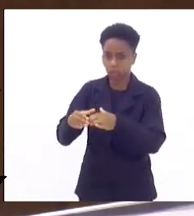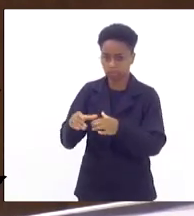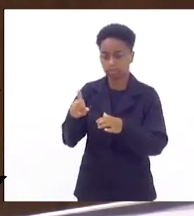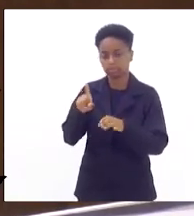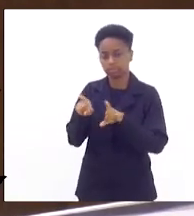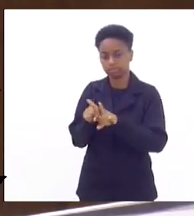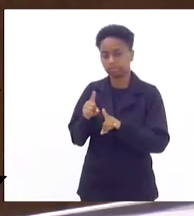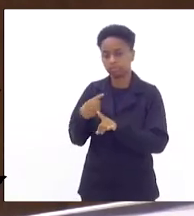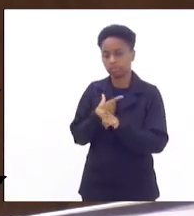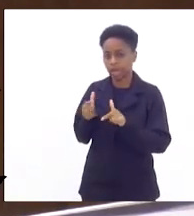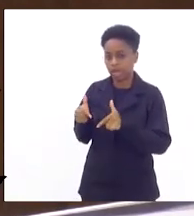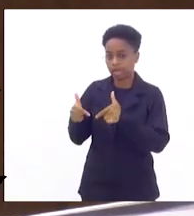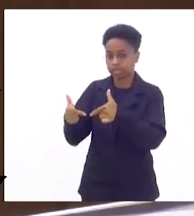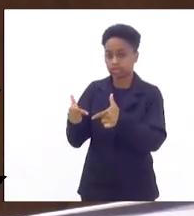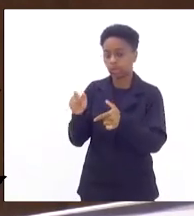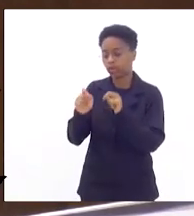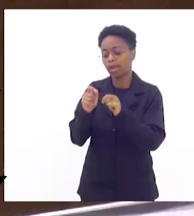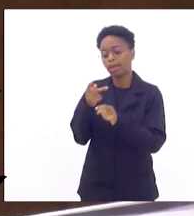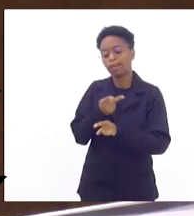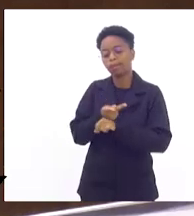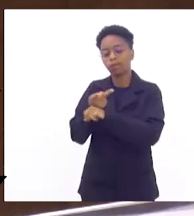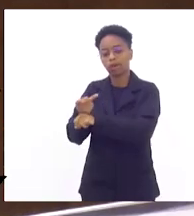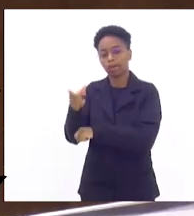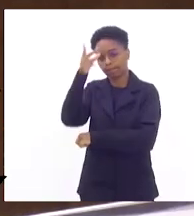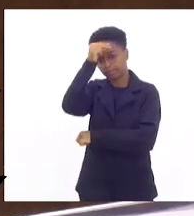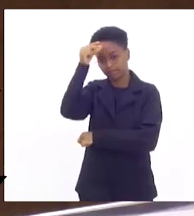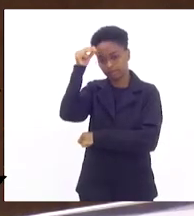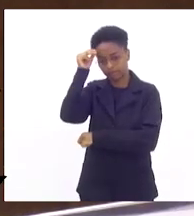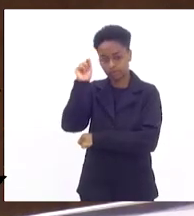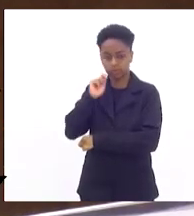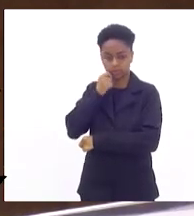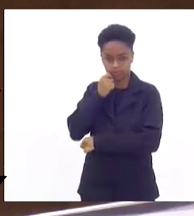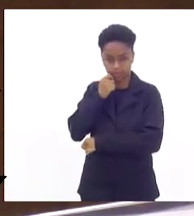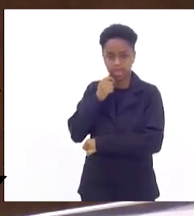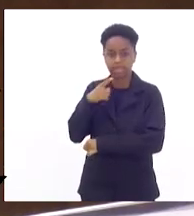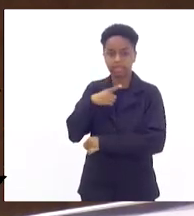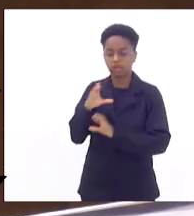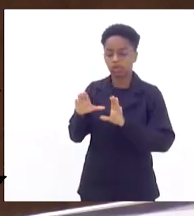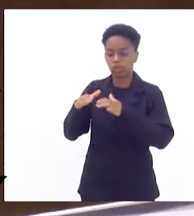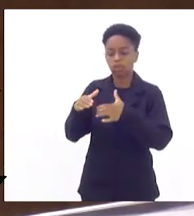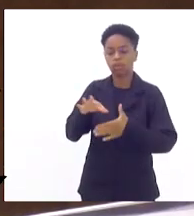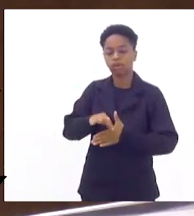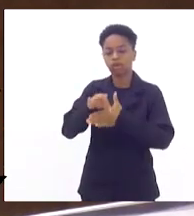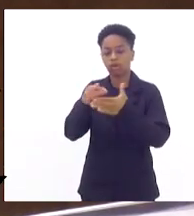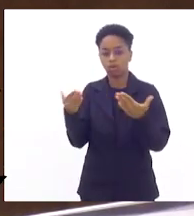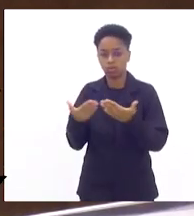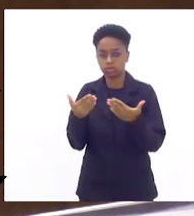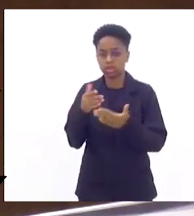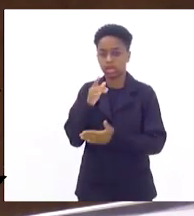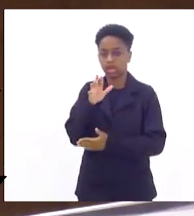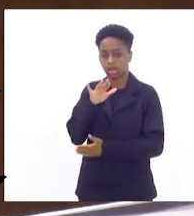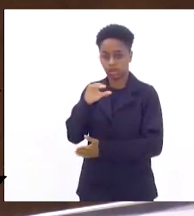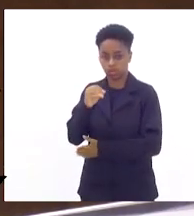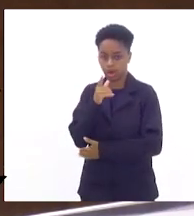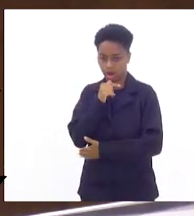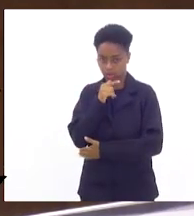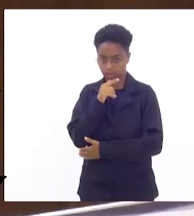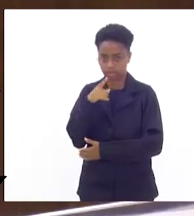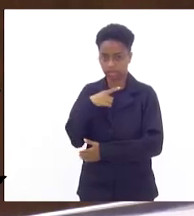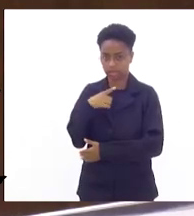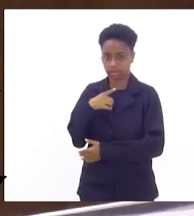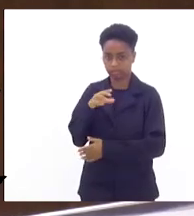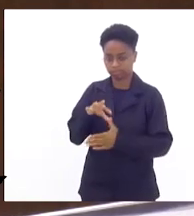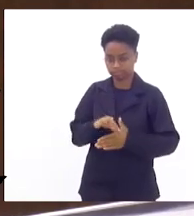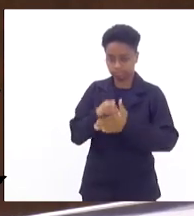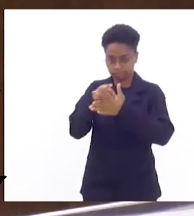né, Iguá, de procurar o prefeito Eduardo Paes, estabelecer esse grupo que hoje é liderado pela Rio Águas, pelo Wanderson. E a